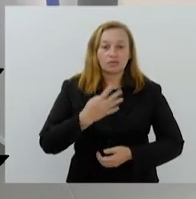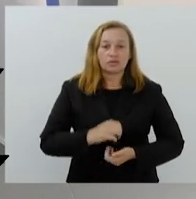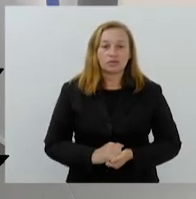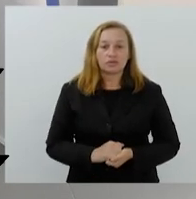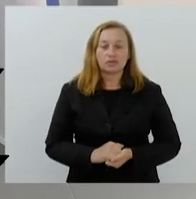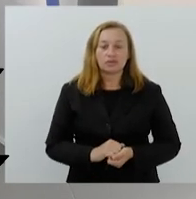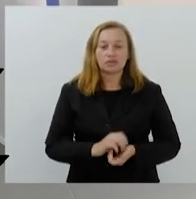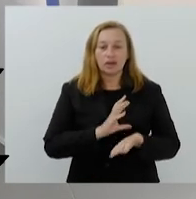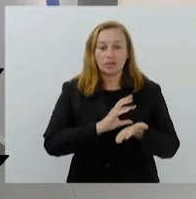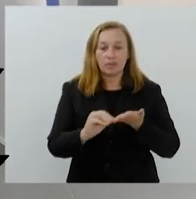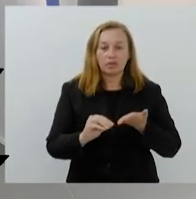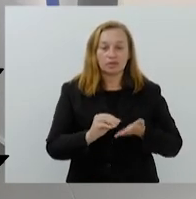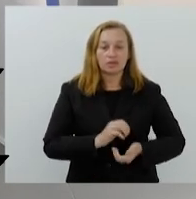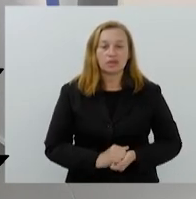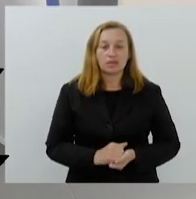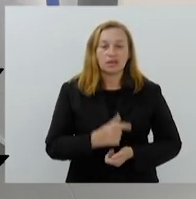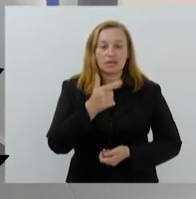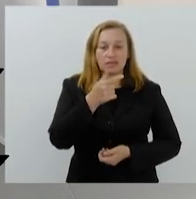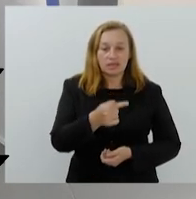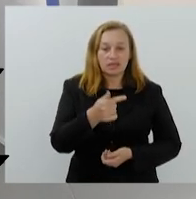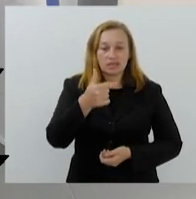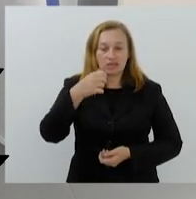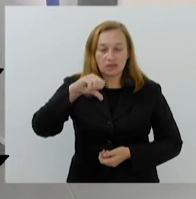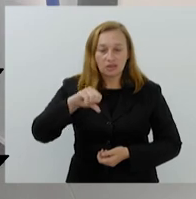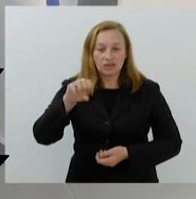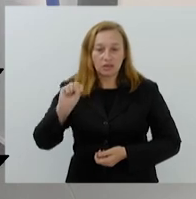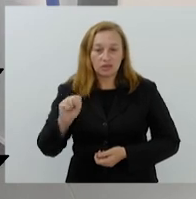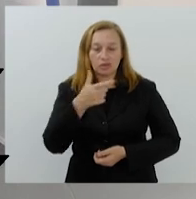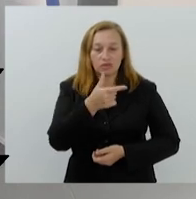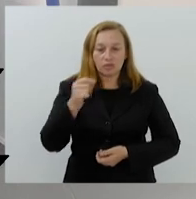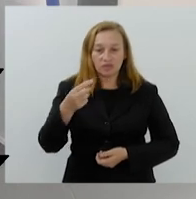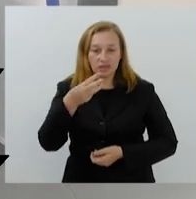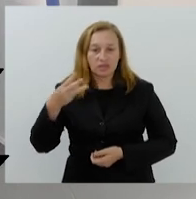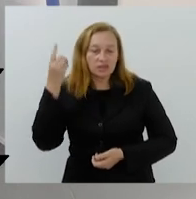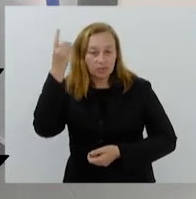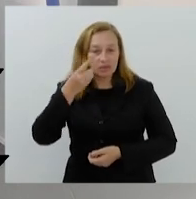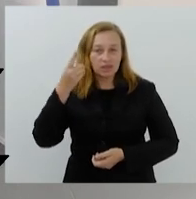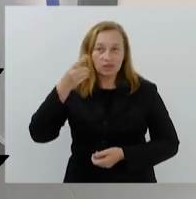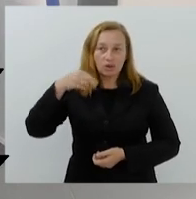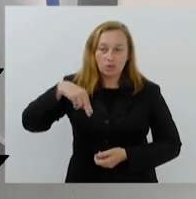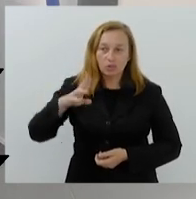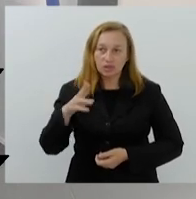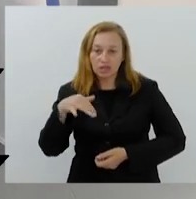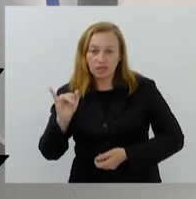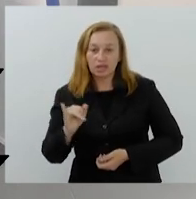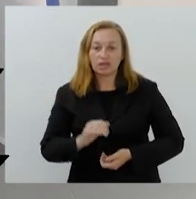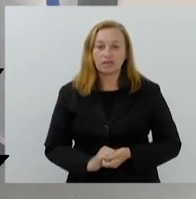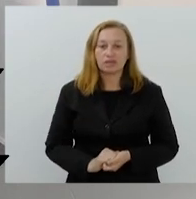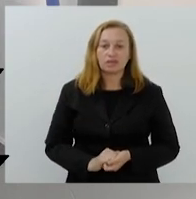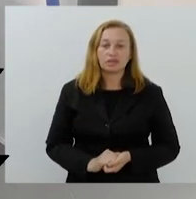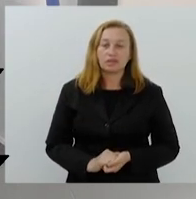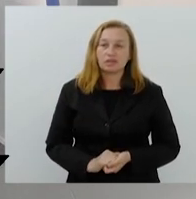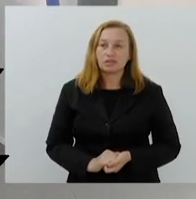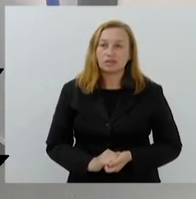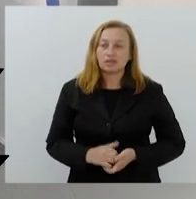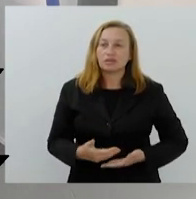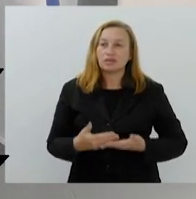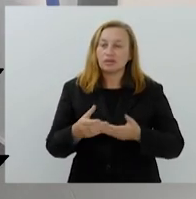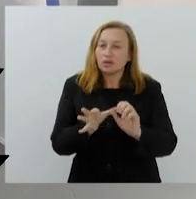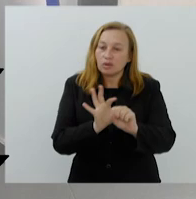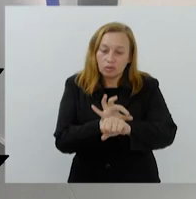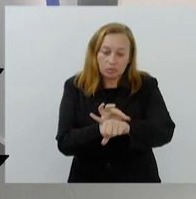da pauta, emenda de plenário ao projeto de lei 798 de 2023, de autoria do deputado Munir Neto, que dispõe sobre o fornecimento de pulseiras